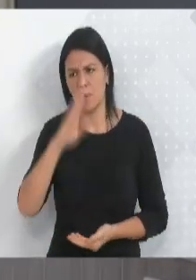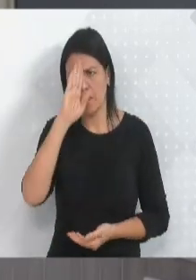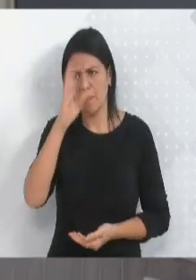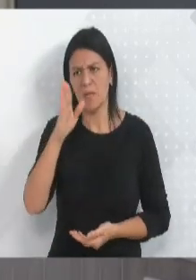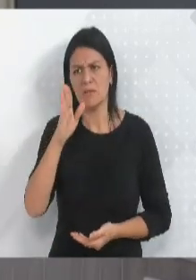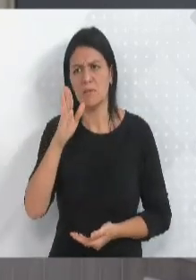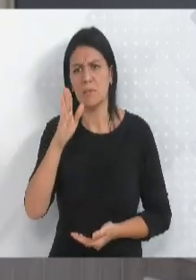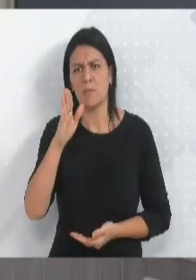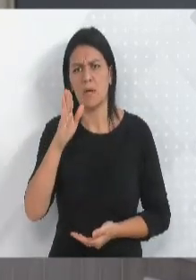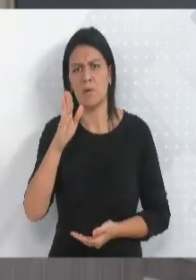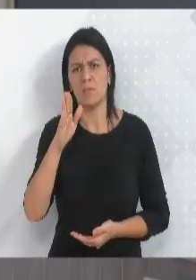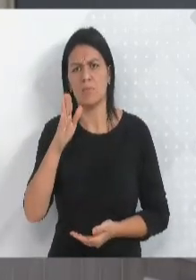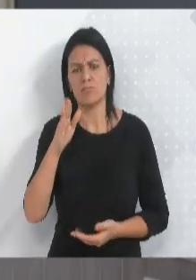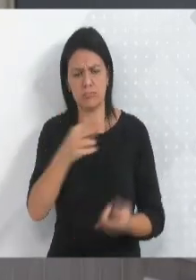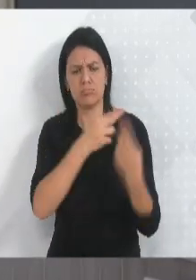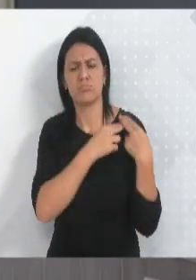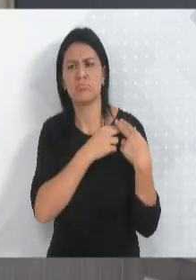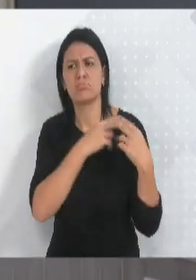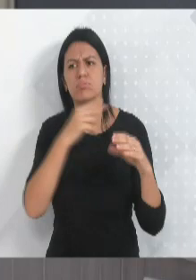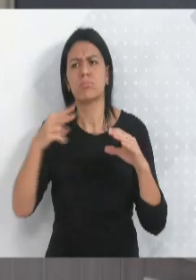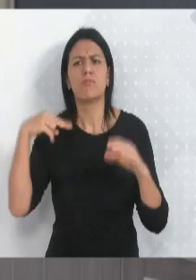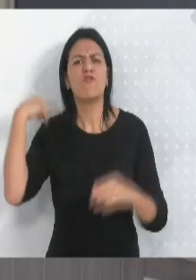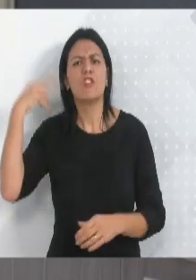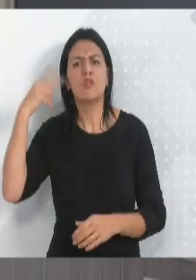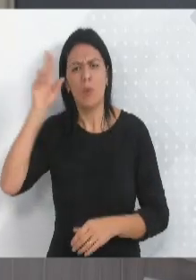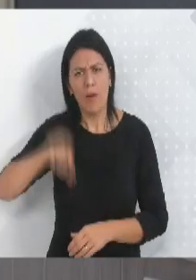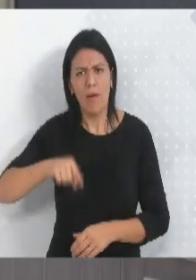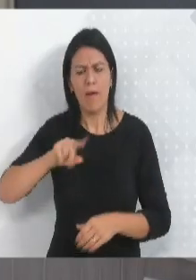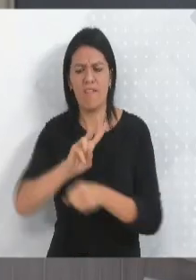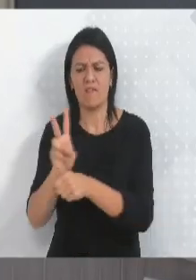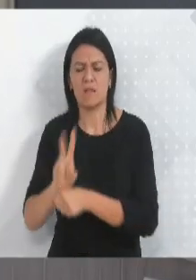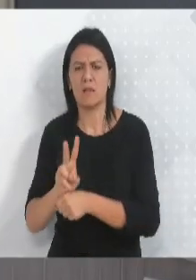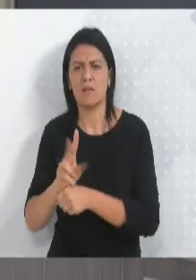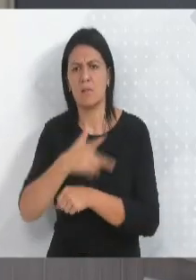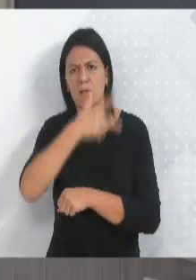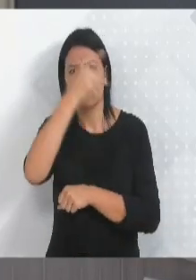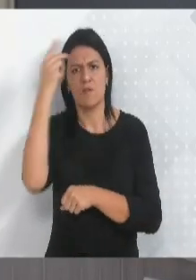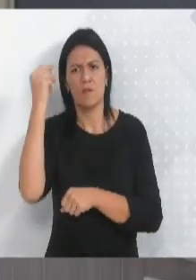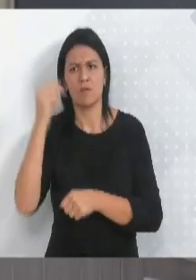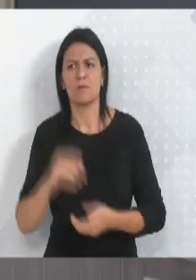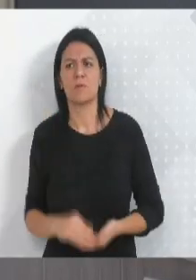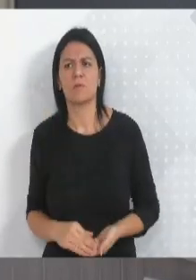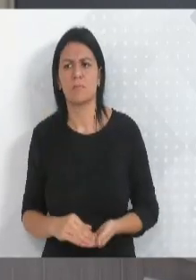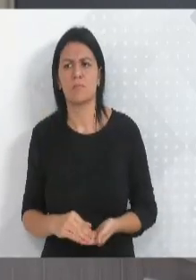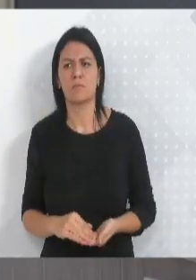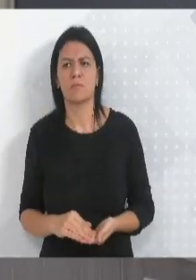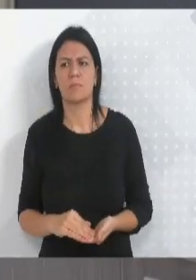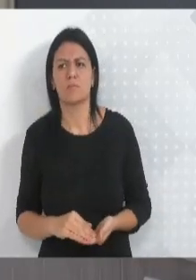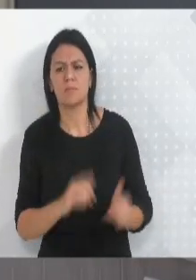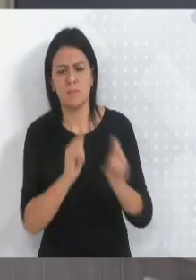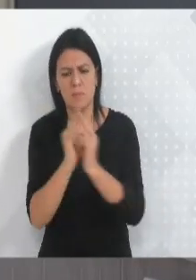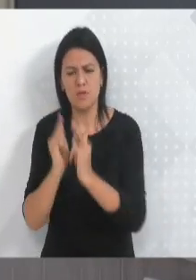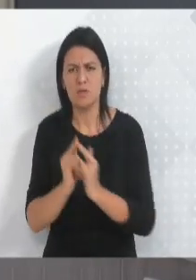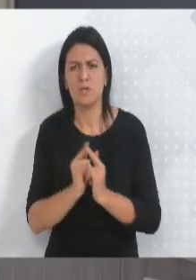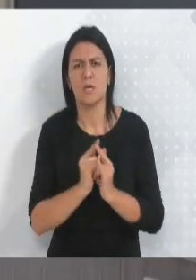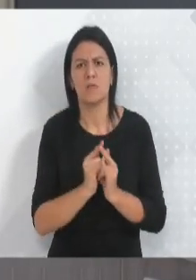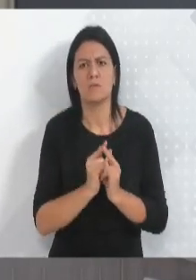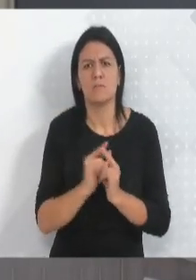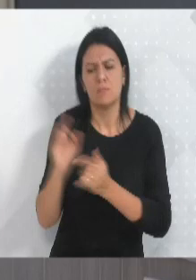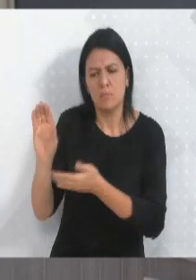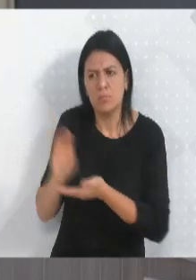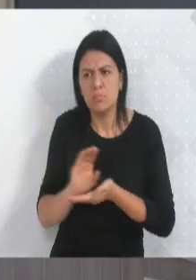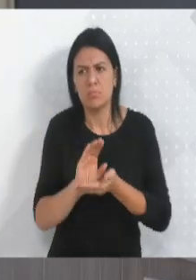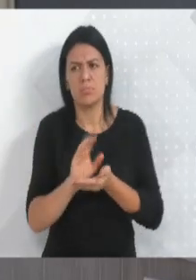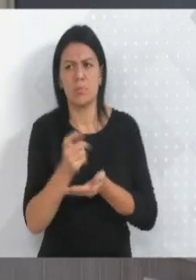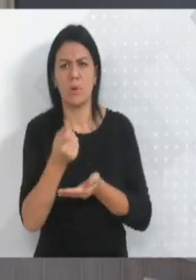atividade do legislador é fiscalizar o executivo, as suas entidades, os recursos que são